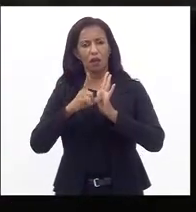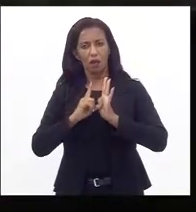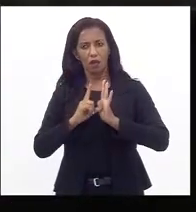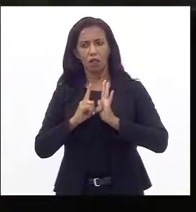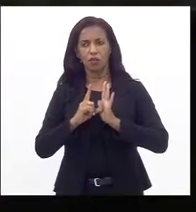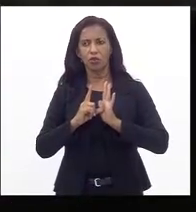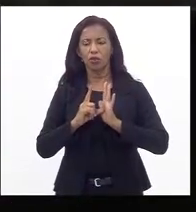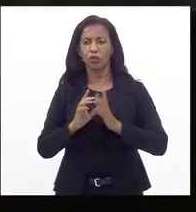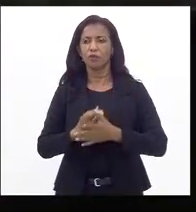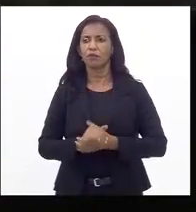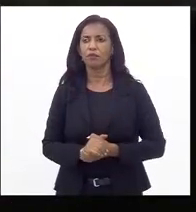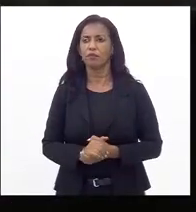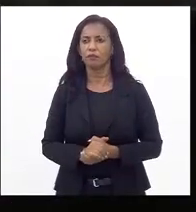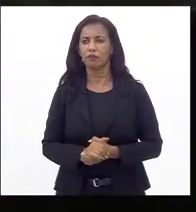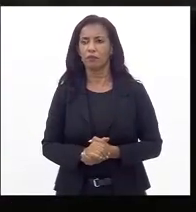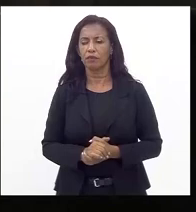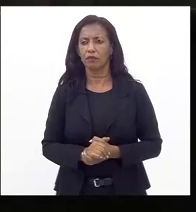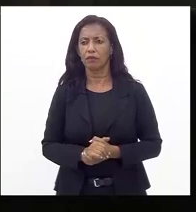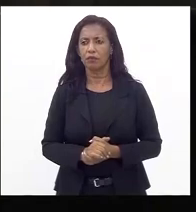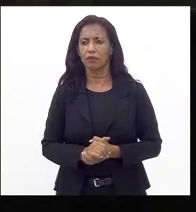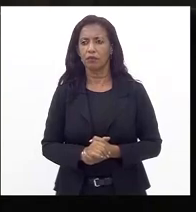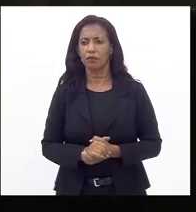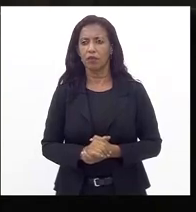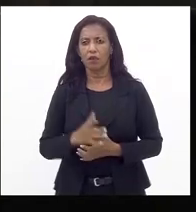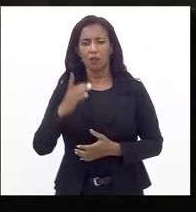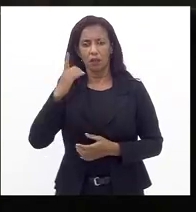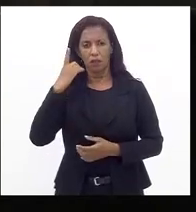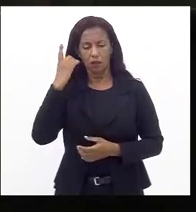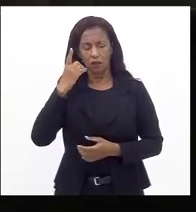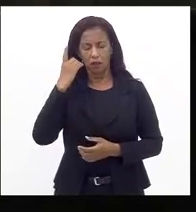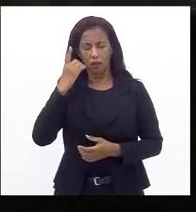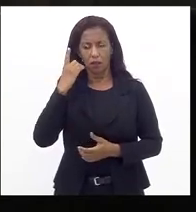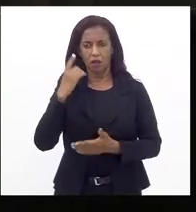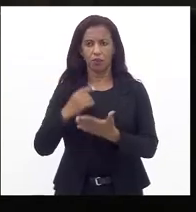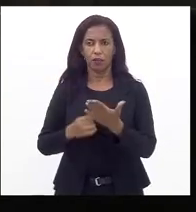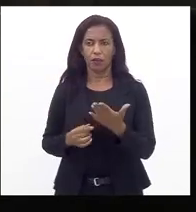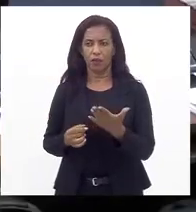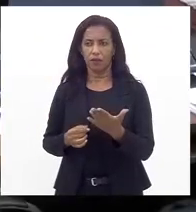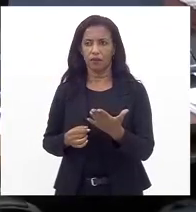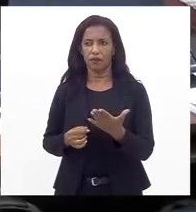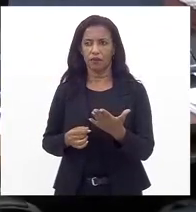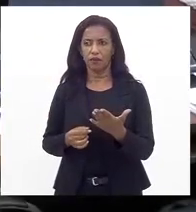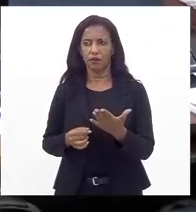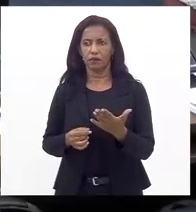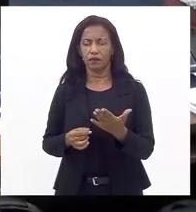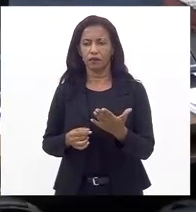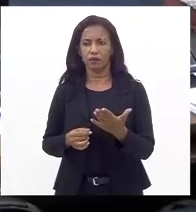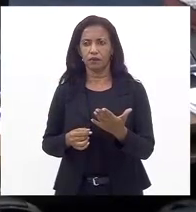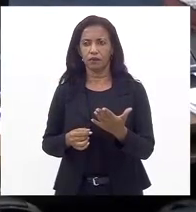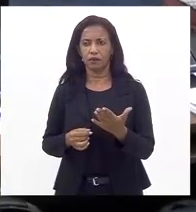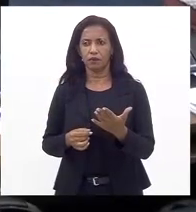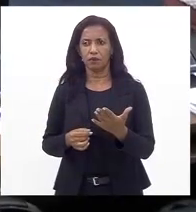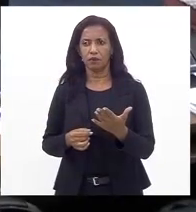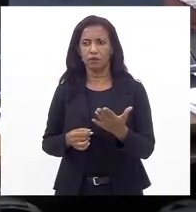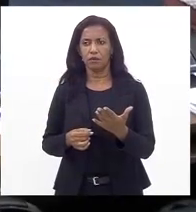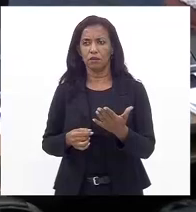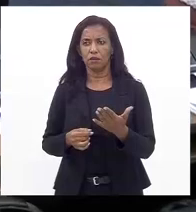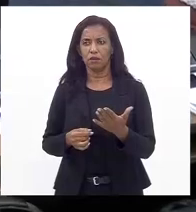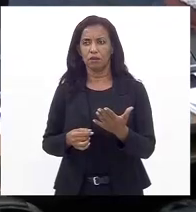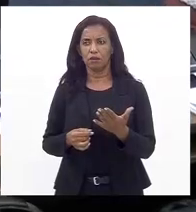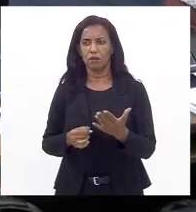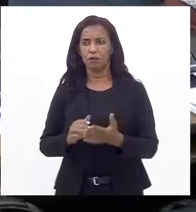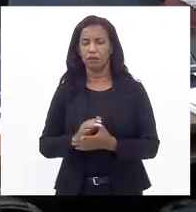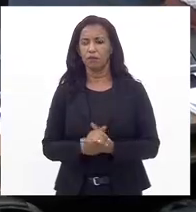passar quer montar de massa que tá Deputado Luiz Paulo rapaz só menor questão de ordem espera aí